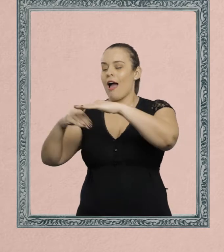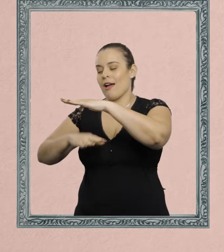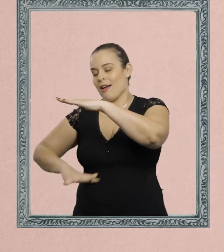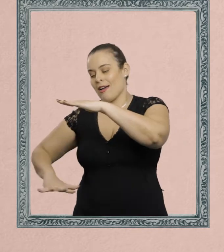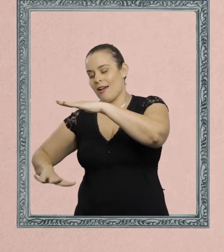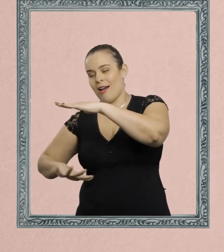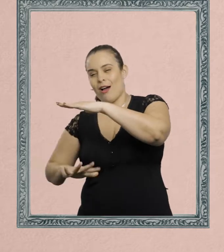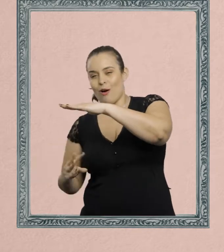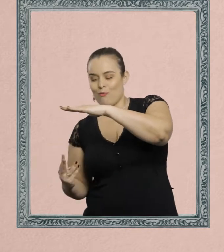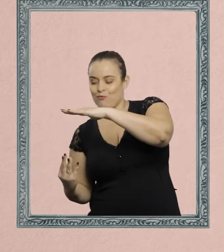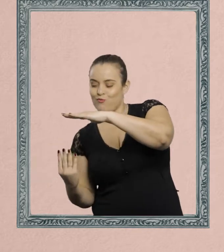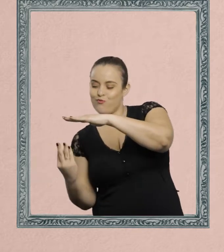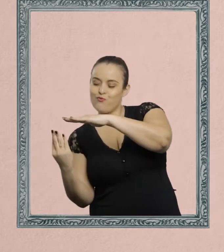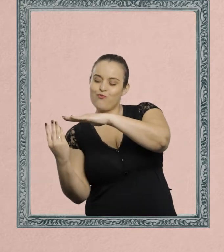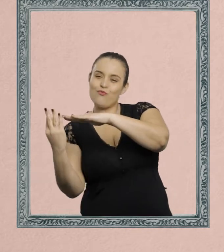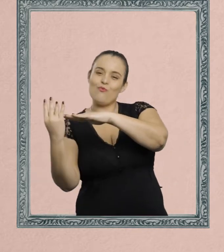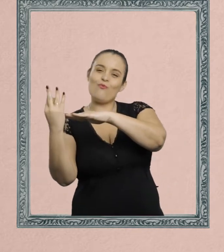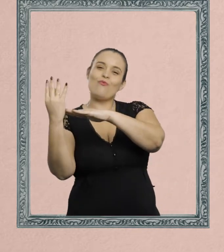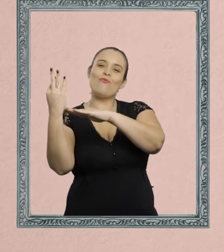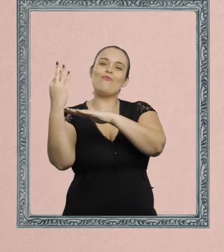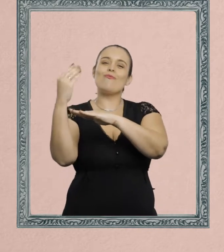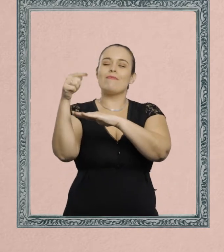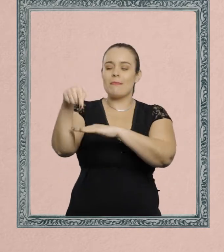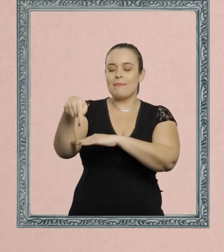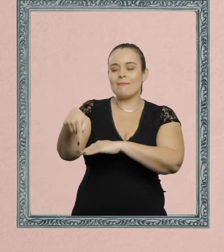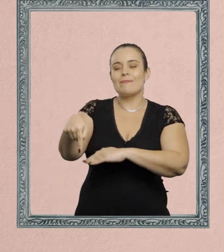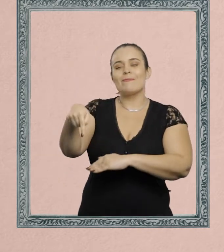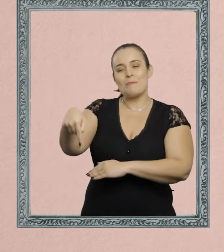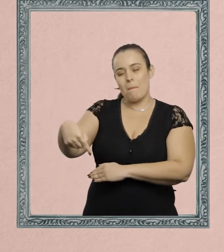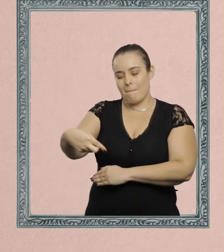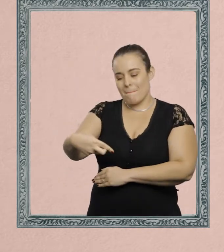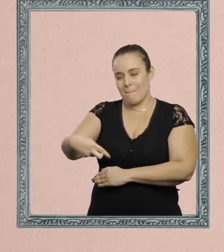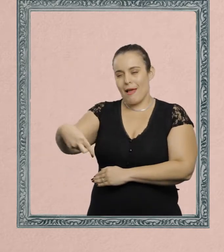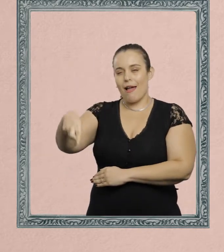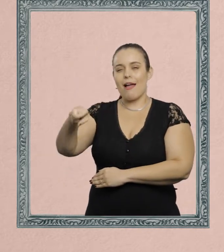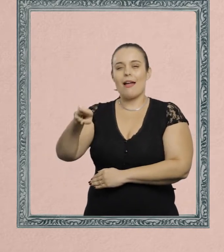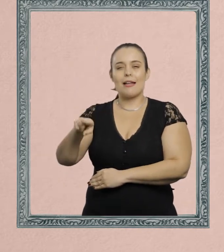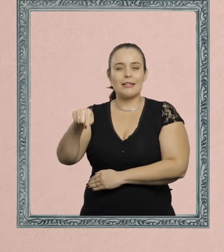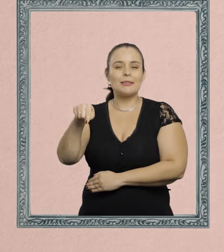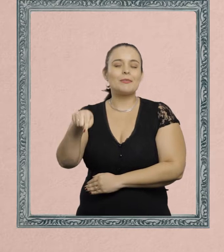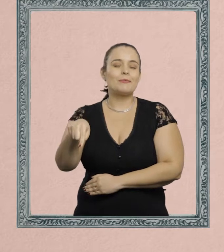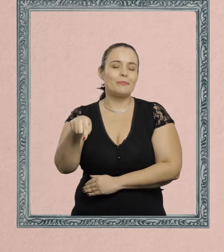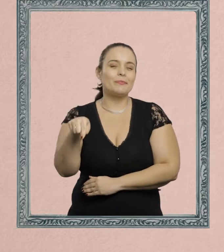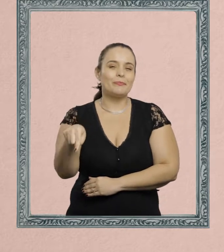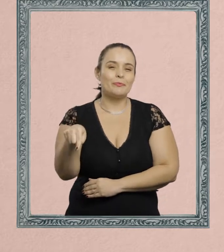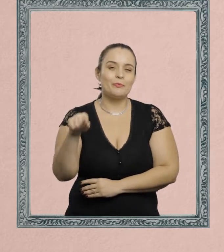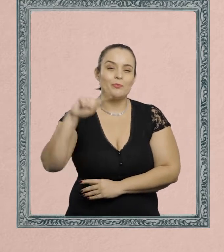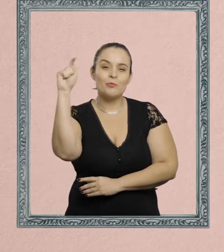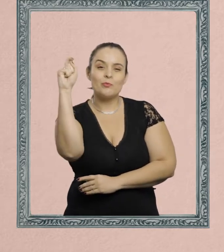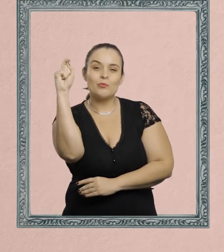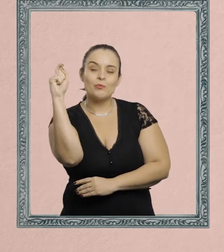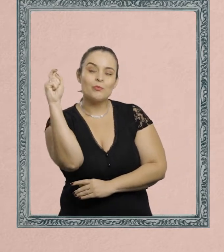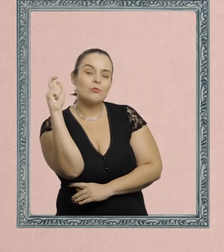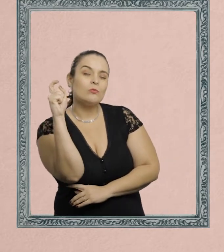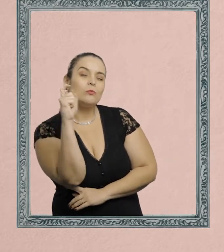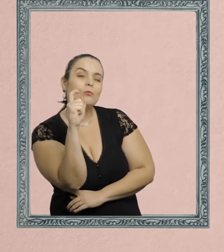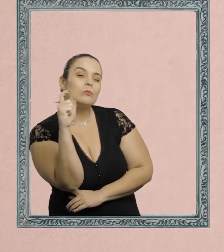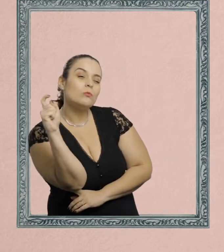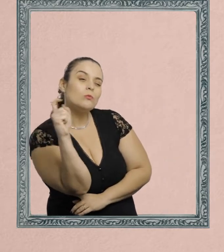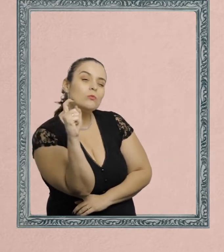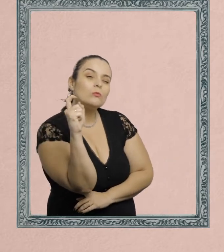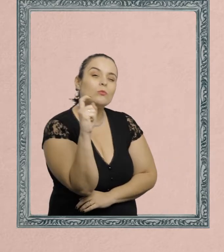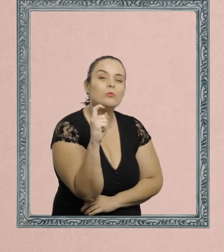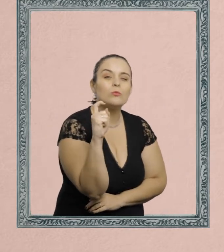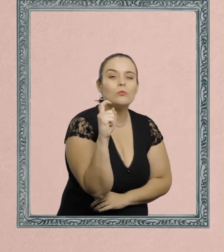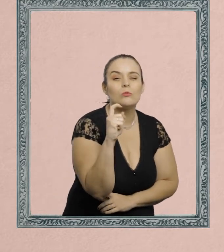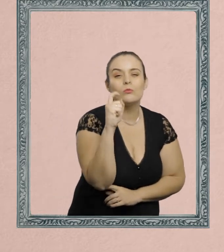que encontraria Peter na casa. Capitão Gancho foi até a casa subterrânea. Ele desceu pela